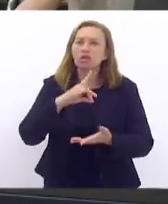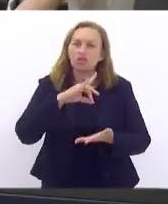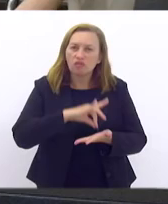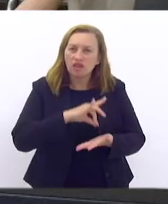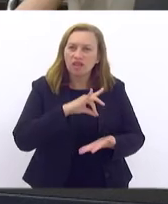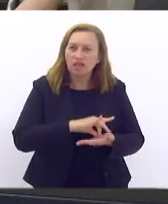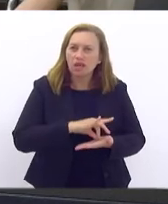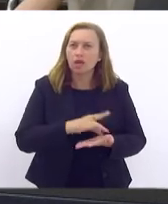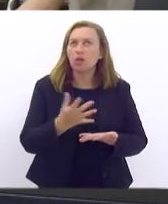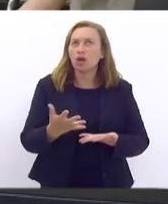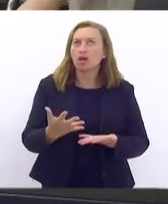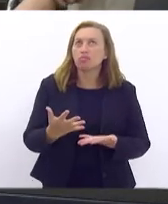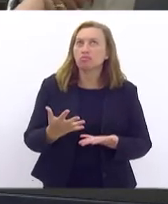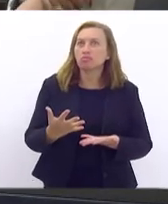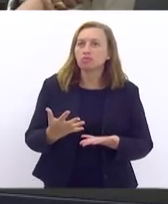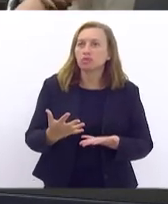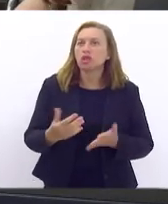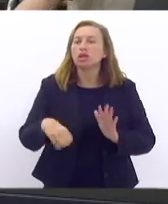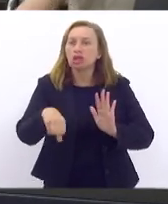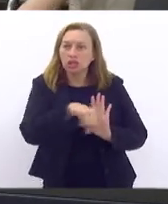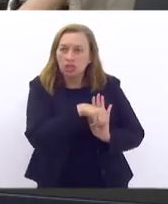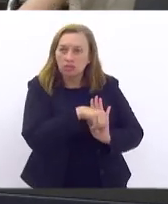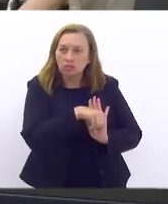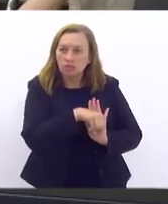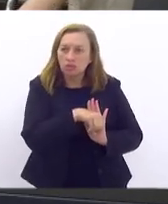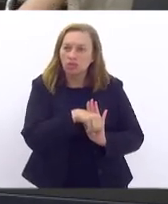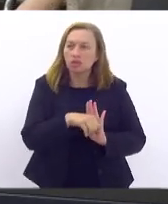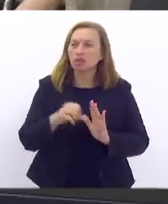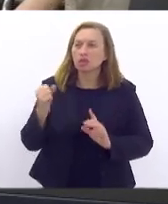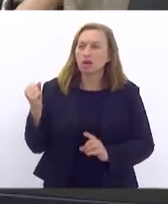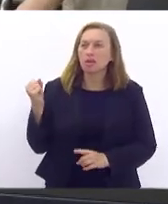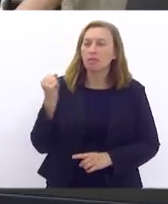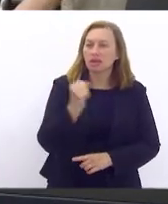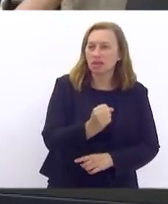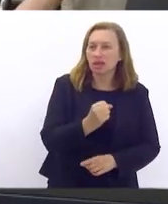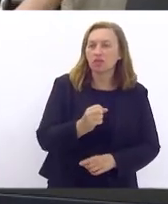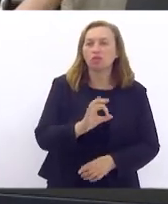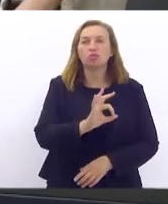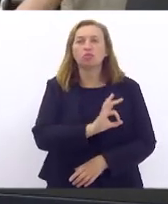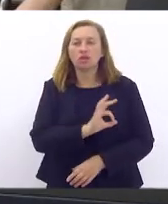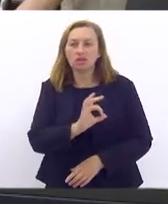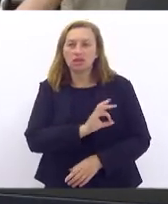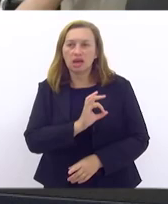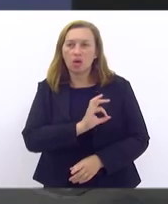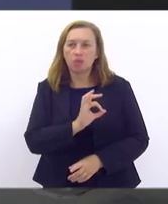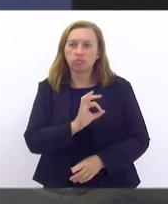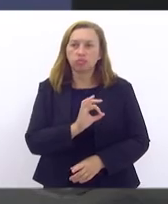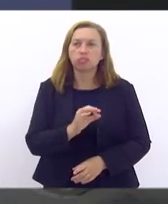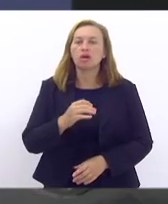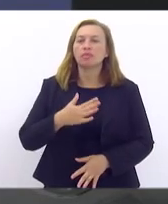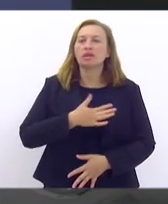verdadeiro criminoso que teria matado o policial militar. Então,